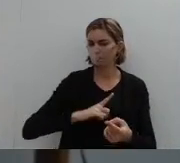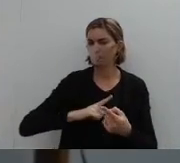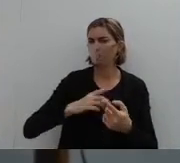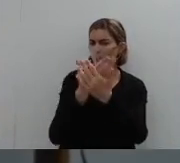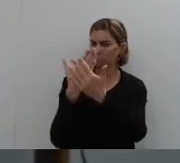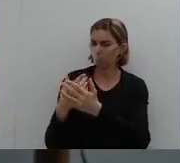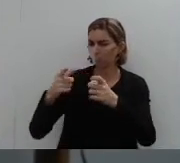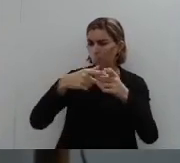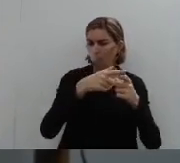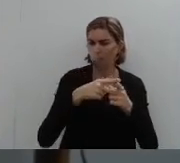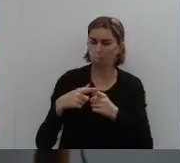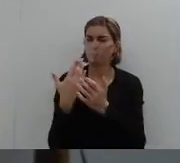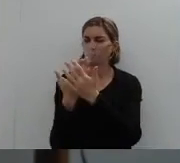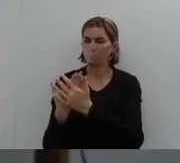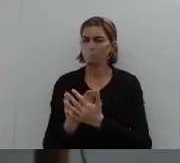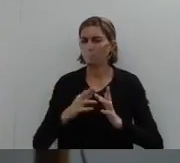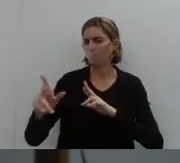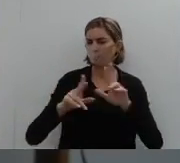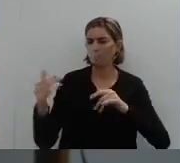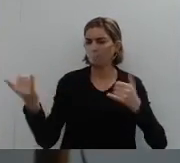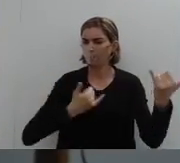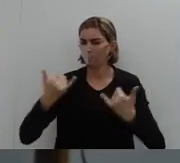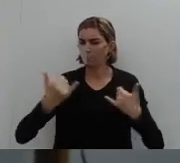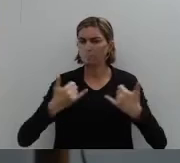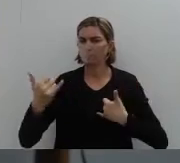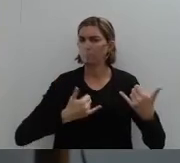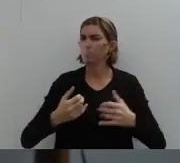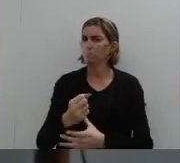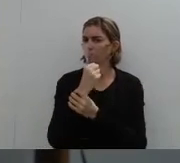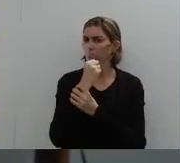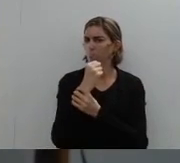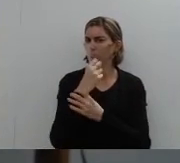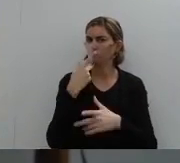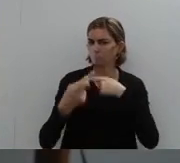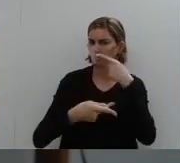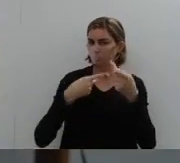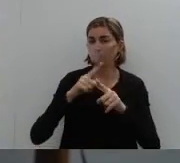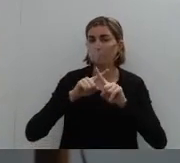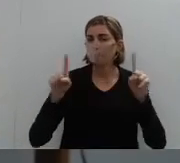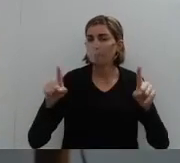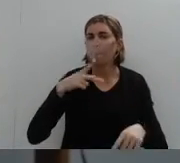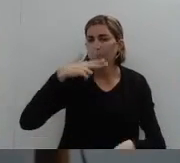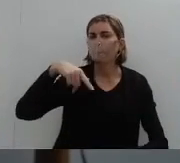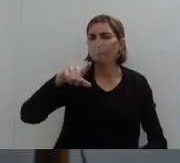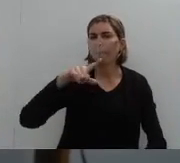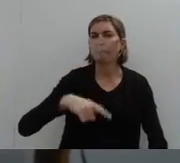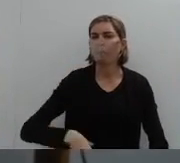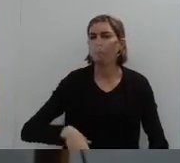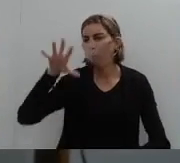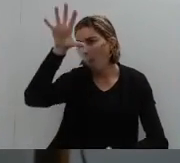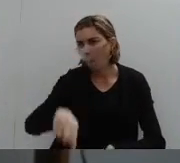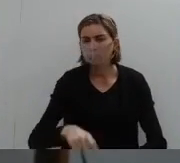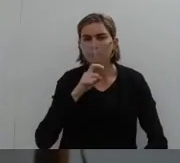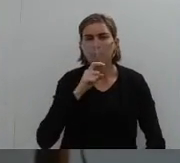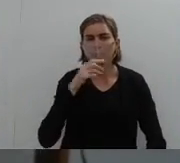estudos médicos, ela sabe que tem várias e várias informações seguras que falam sobre isso. Mas mesmo assim ela vai e assalta a geladeira à